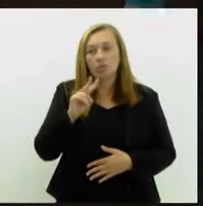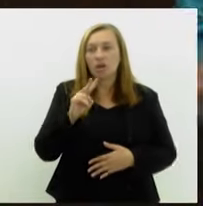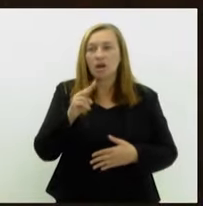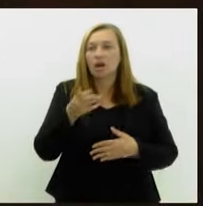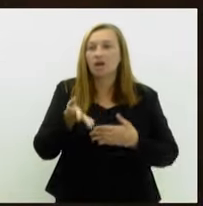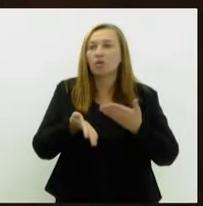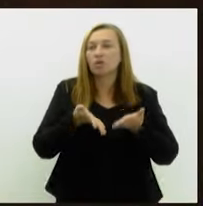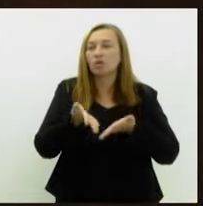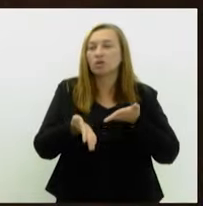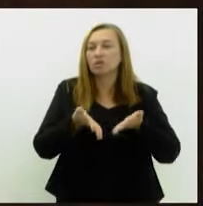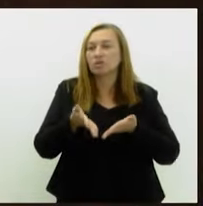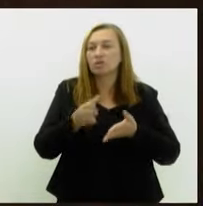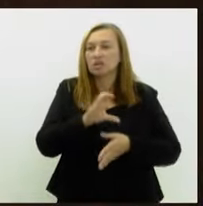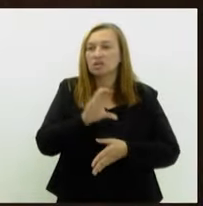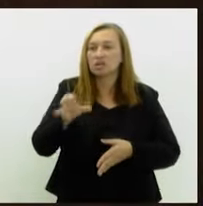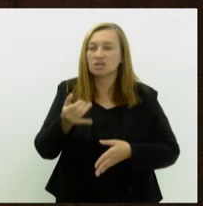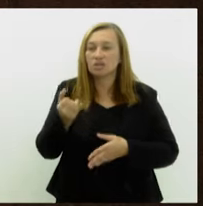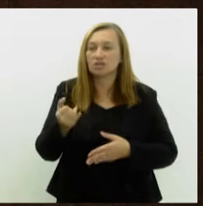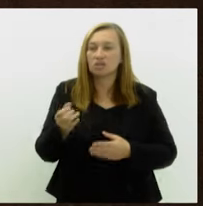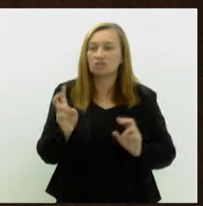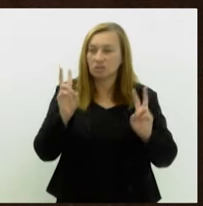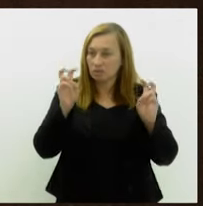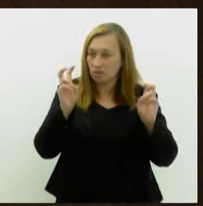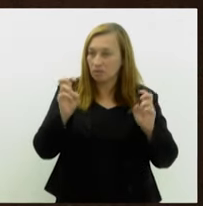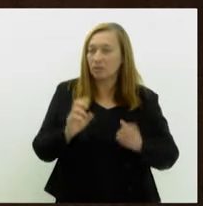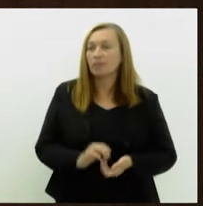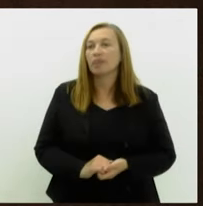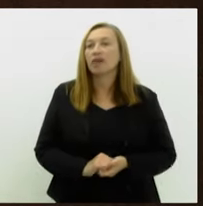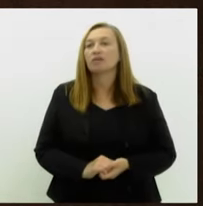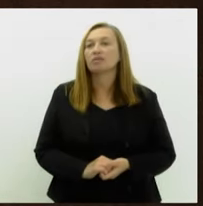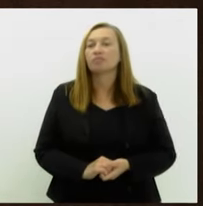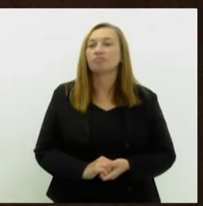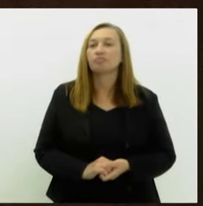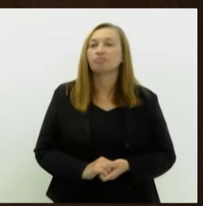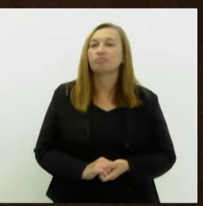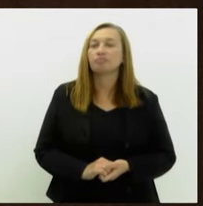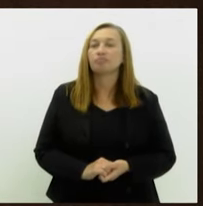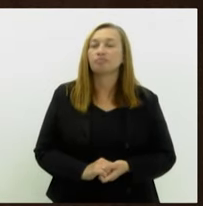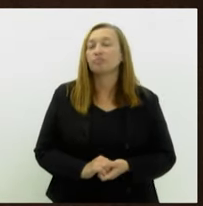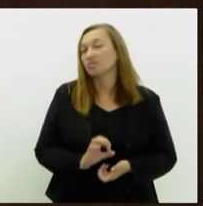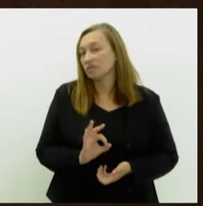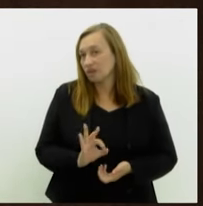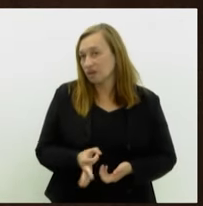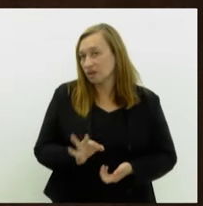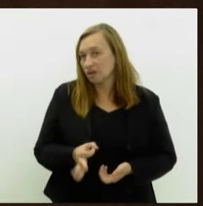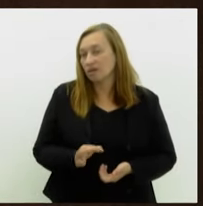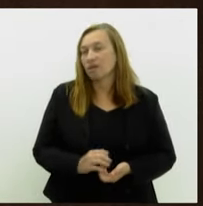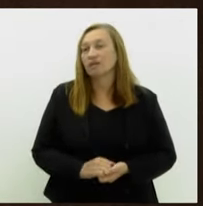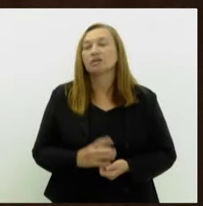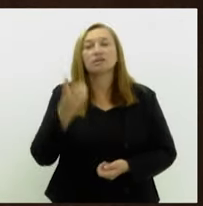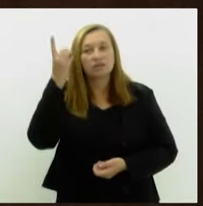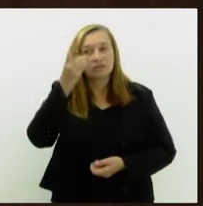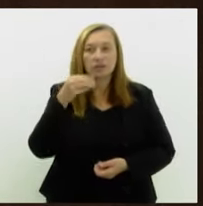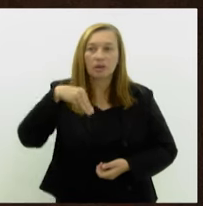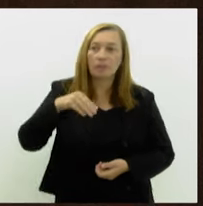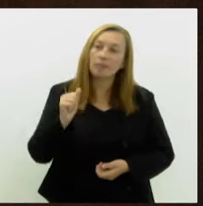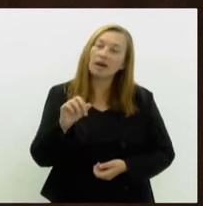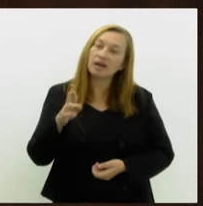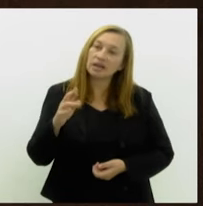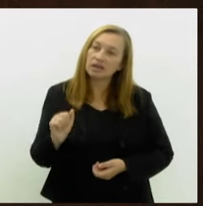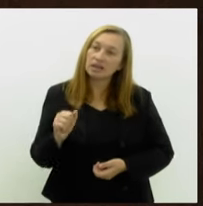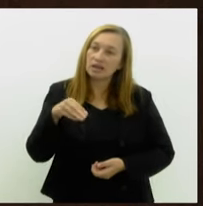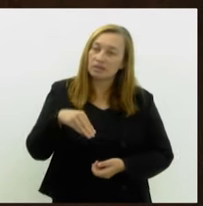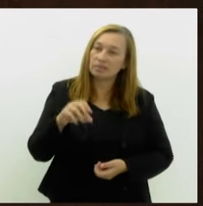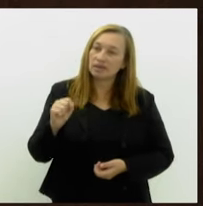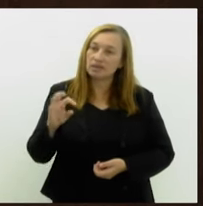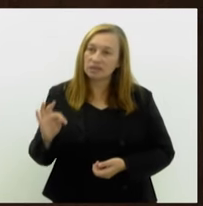da CCJ diante dessa situação. E aí, obviamente, a deputada Marina do MST